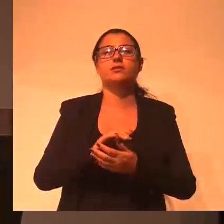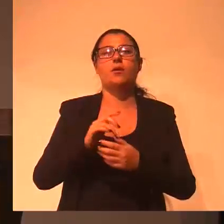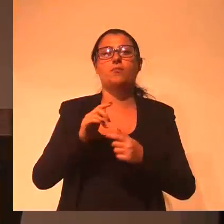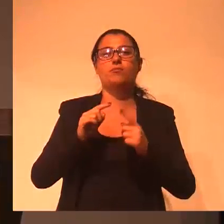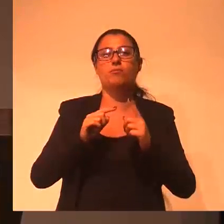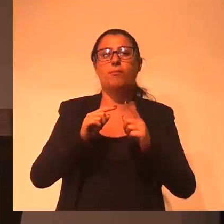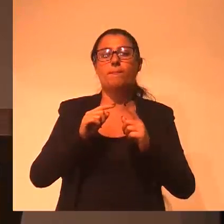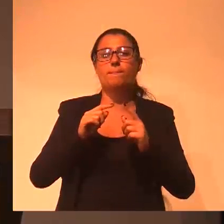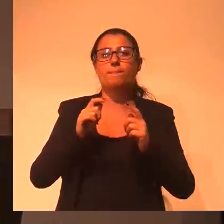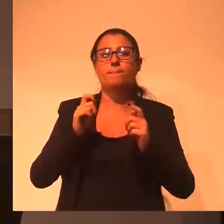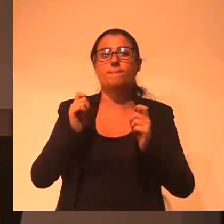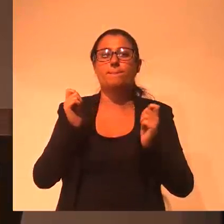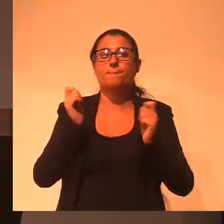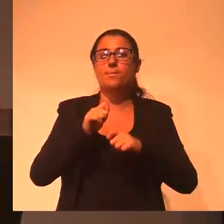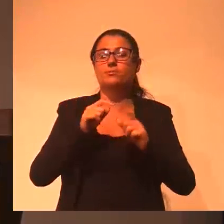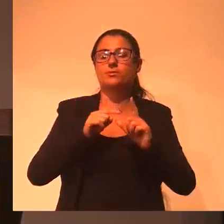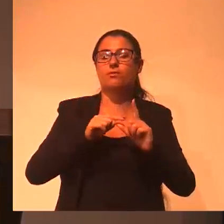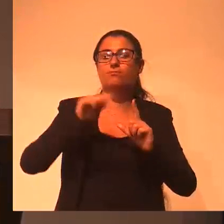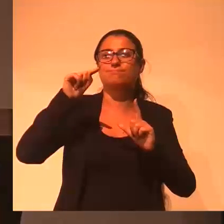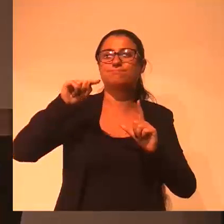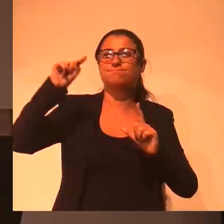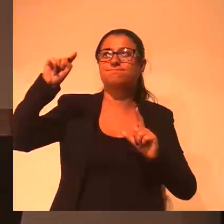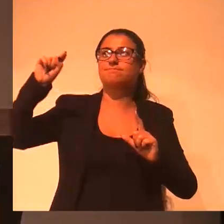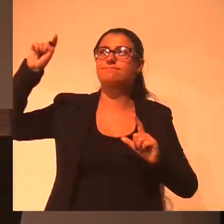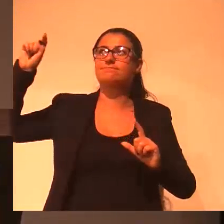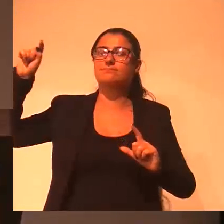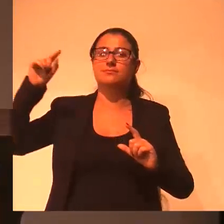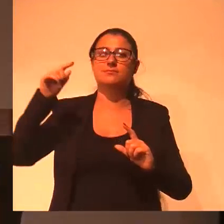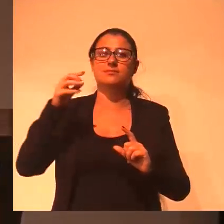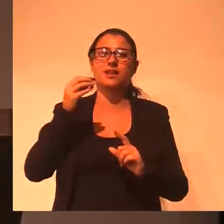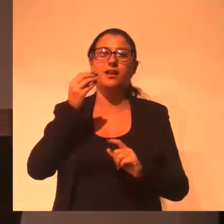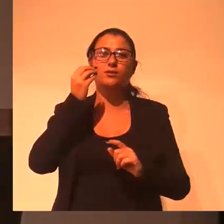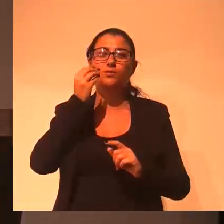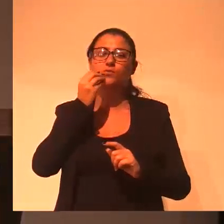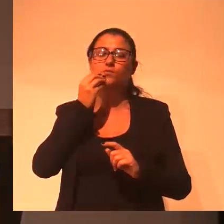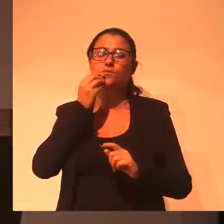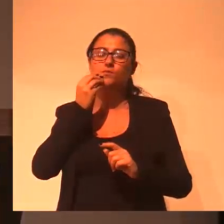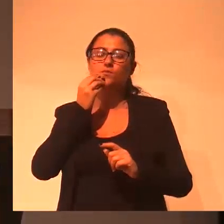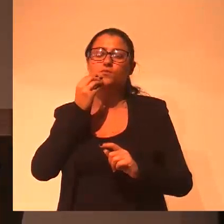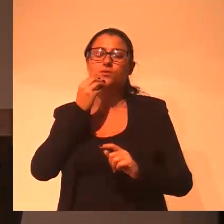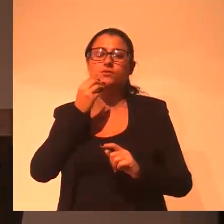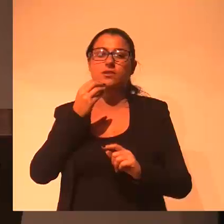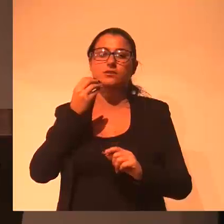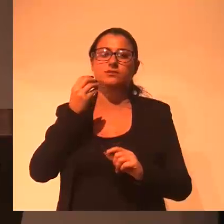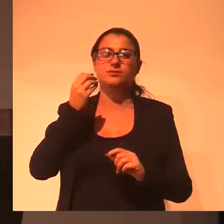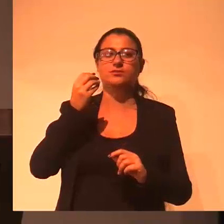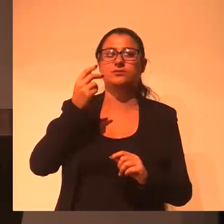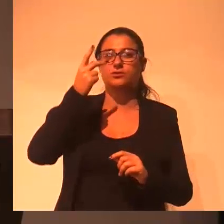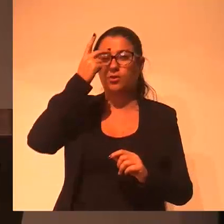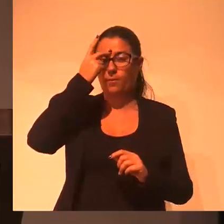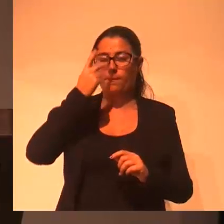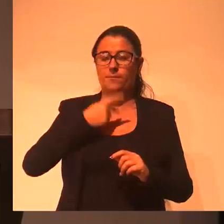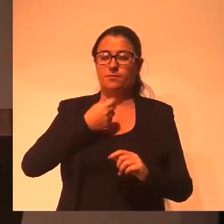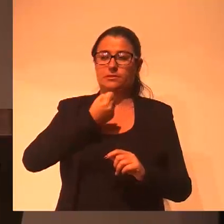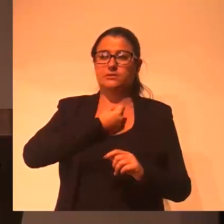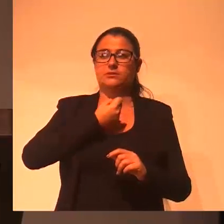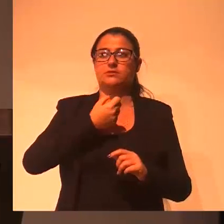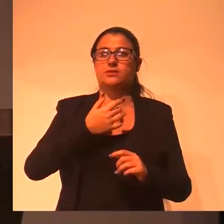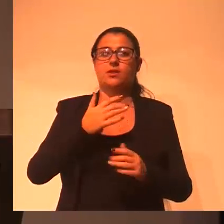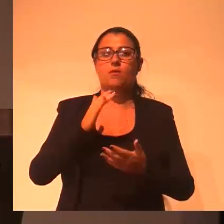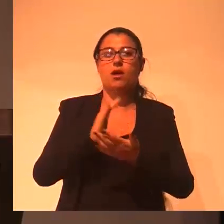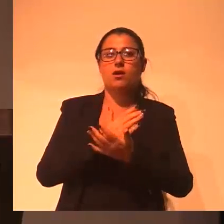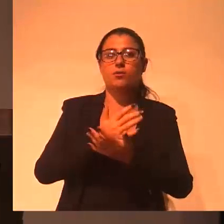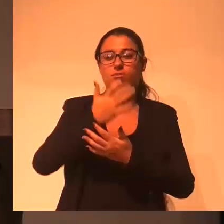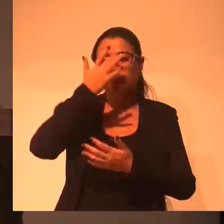suicídio. São informações técnicas. Para terminar, motivos aparentes ocultos, eu queria destacar. Algumas pessoas com